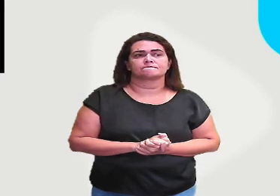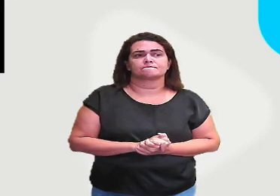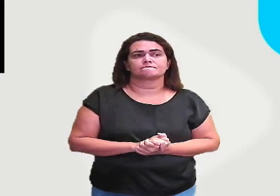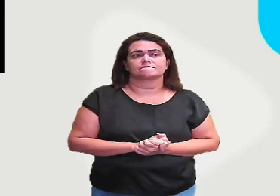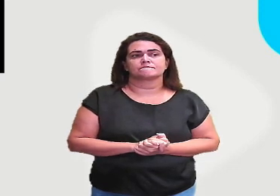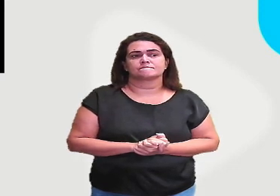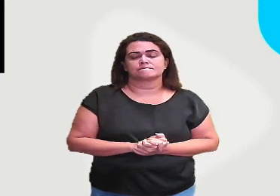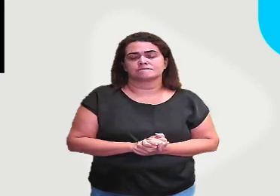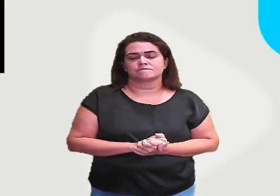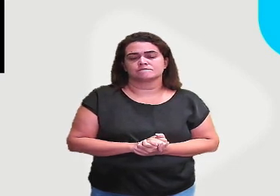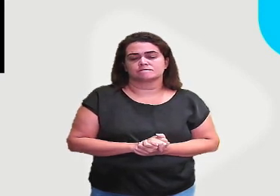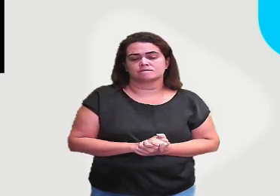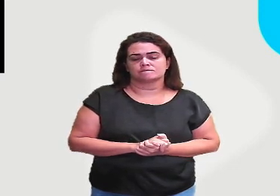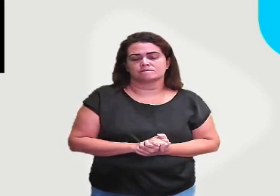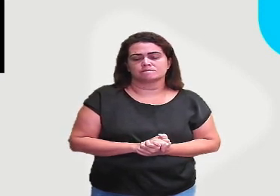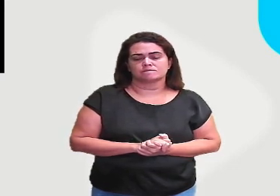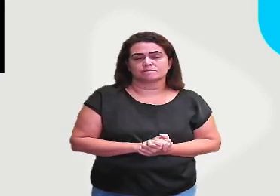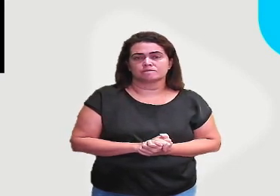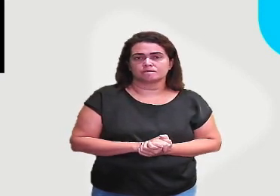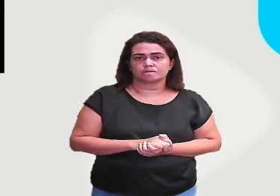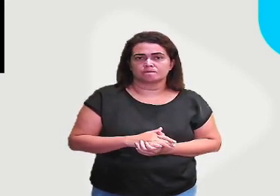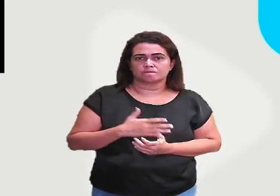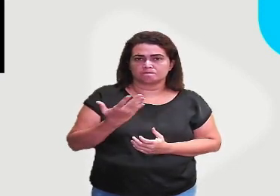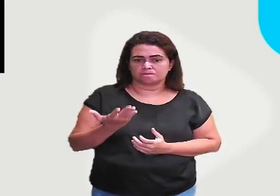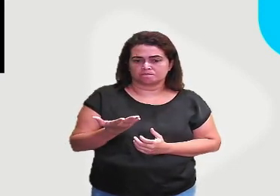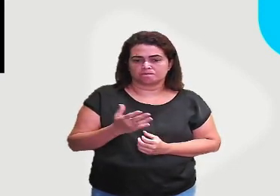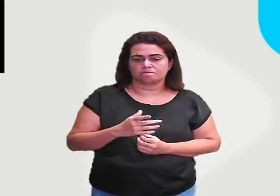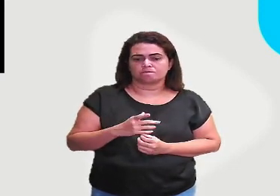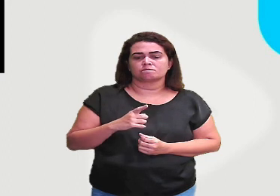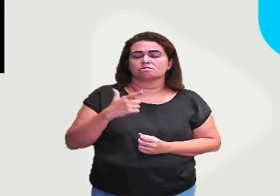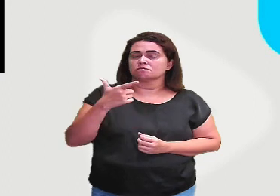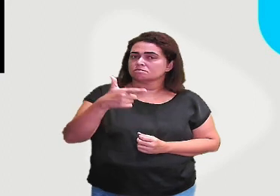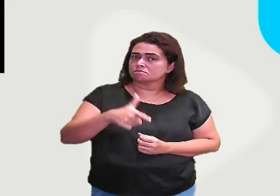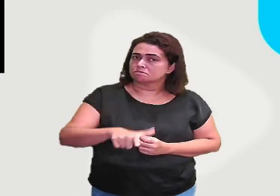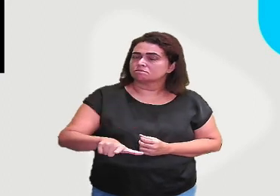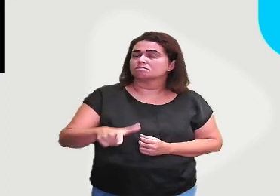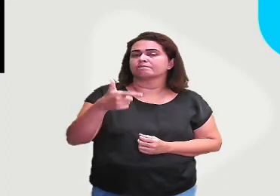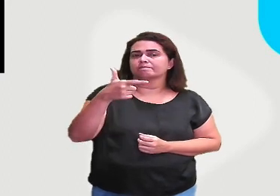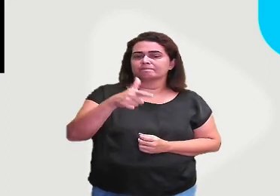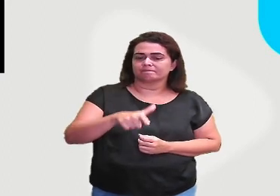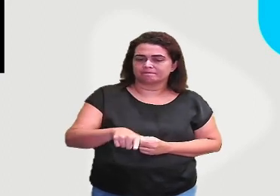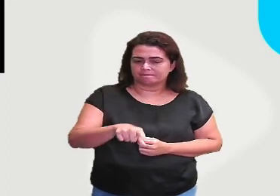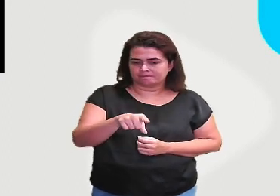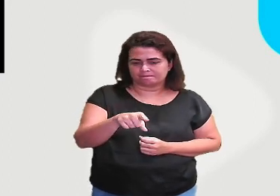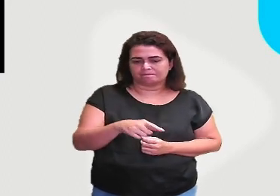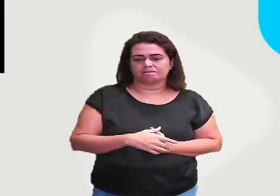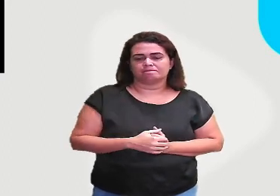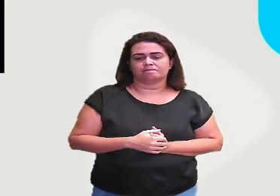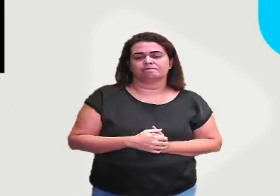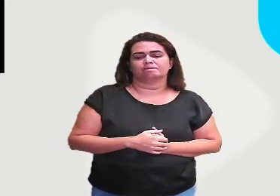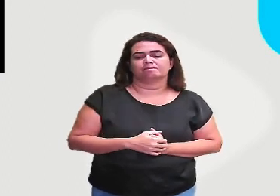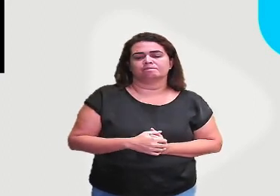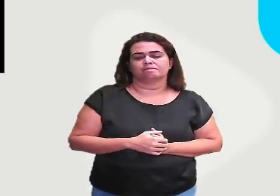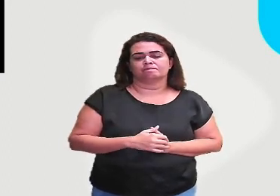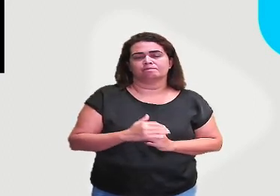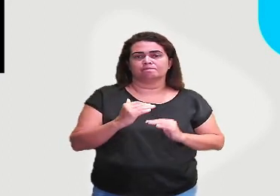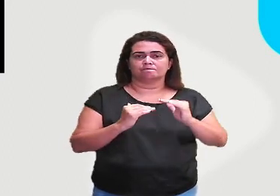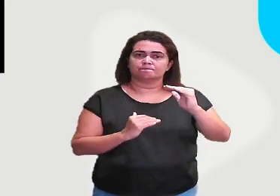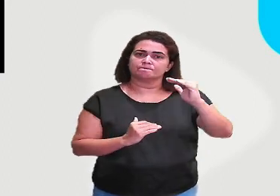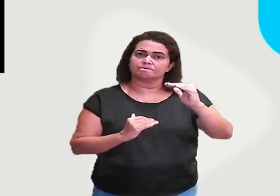mais uma vez, depois ele vai se deslocar mais para o sul, né? Passar novamente pela linha do Equador, se deslocando ao Trópico